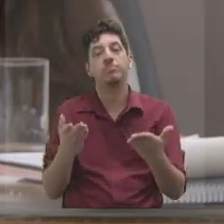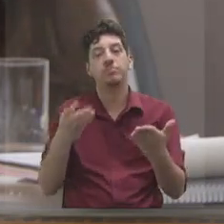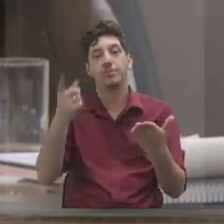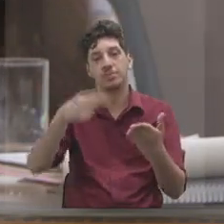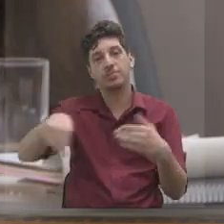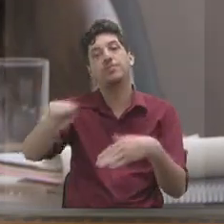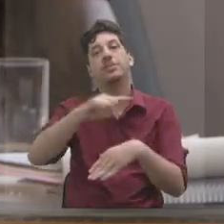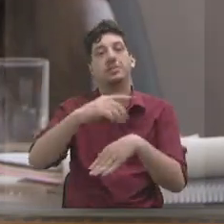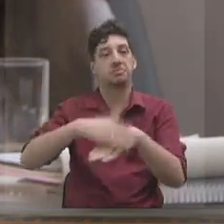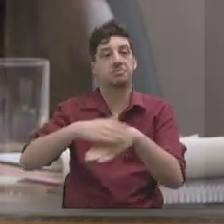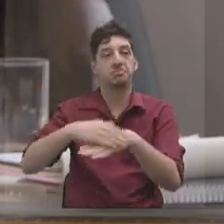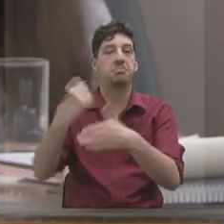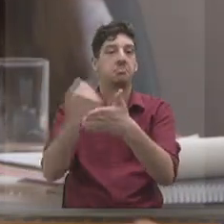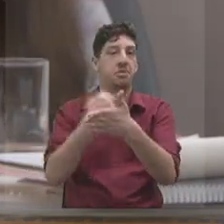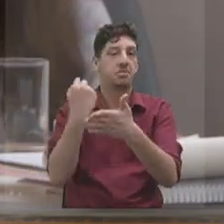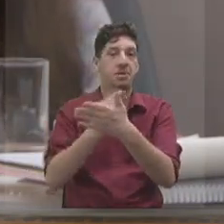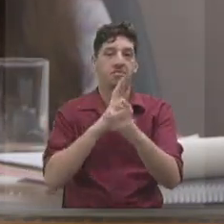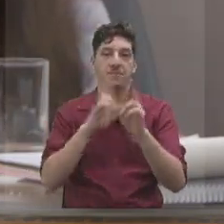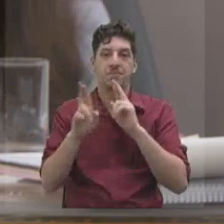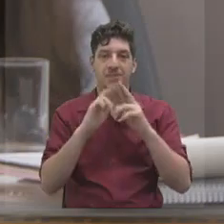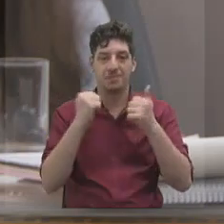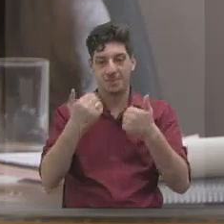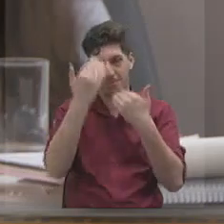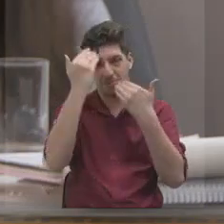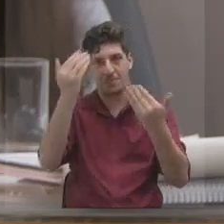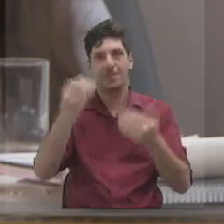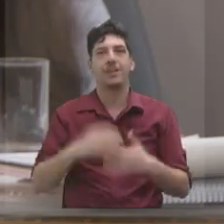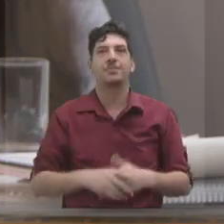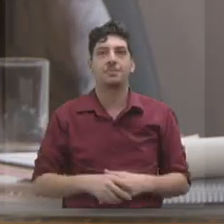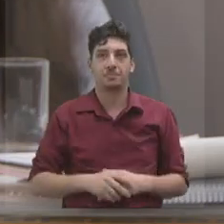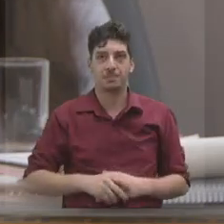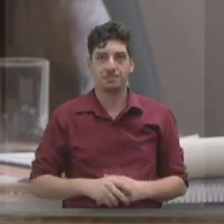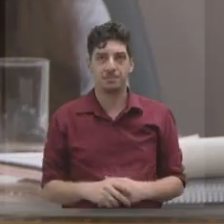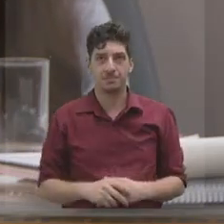responder todas as questões Muito obrigado a todos